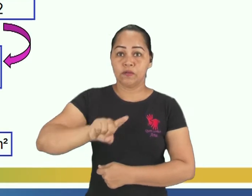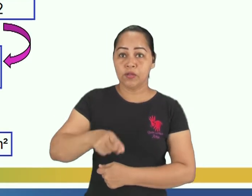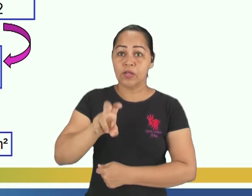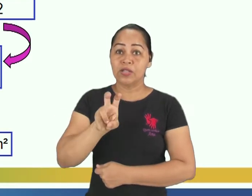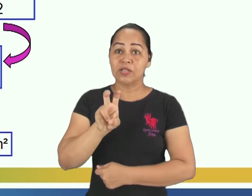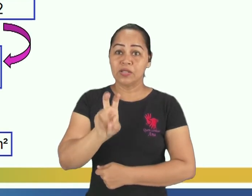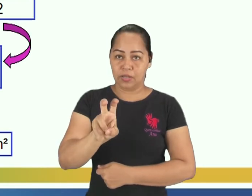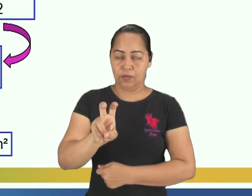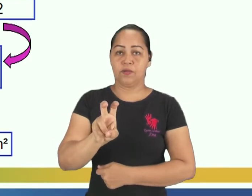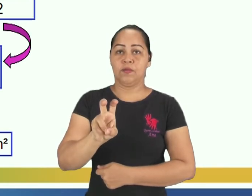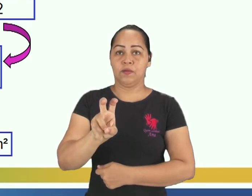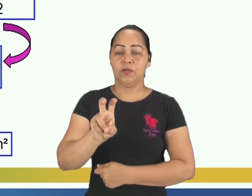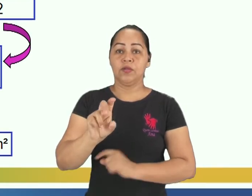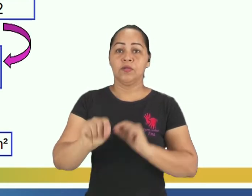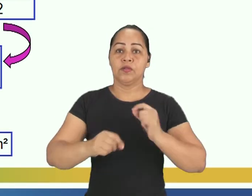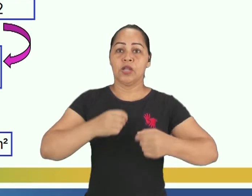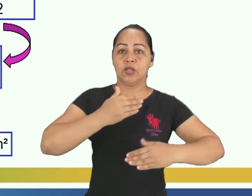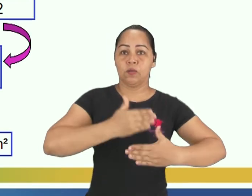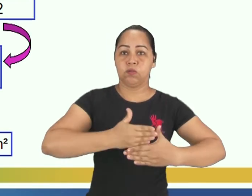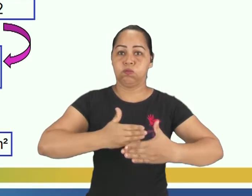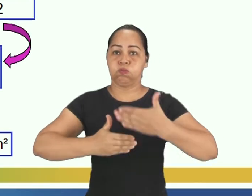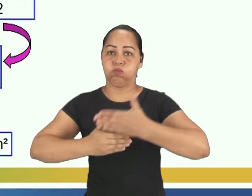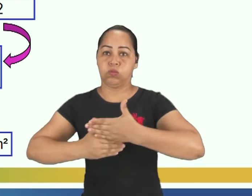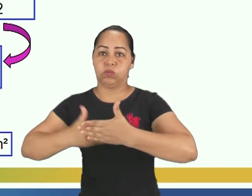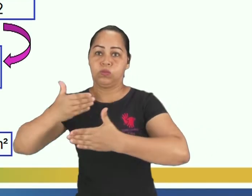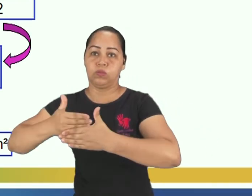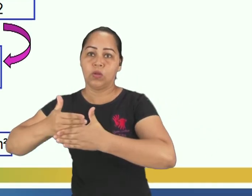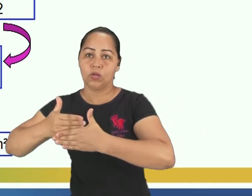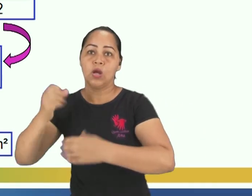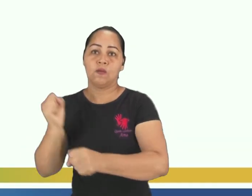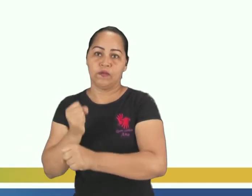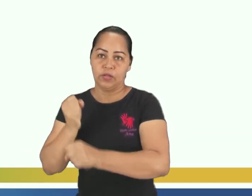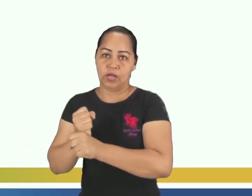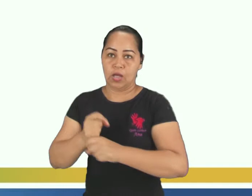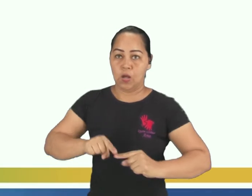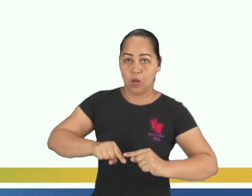metros quadrados de concreto nessa obra.